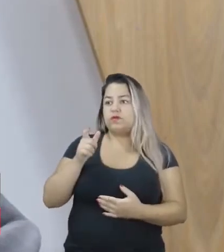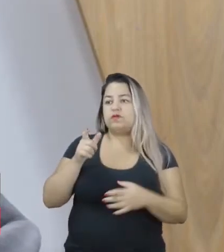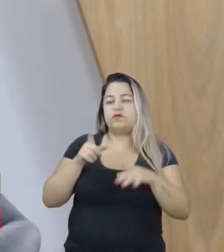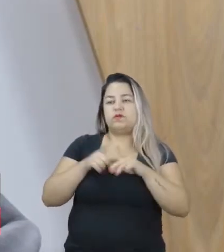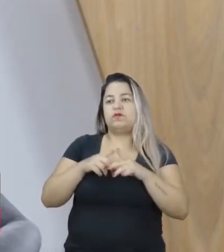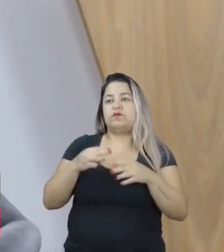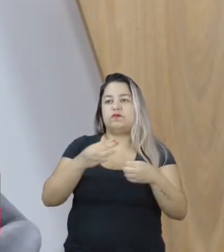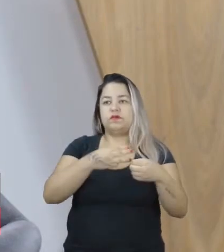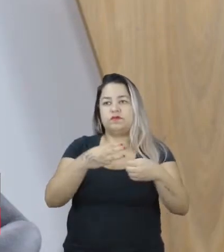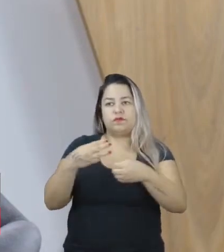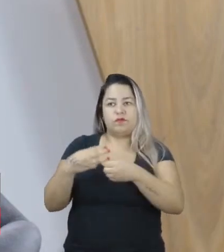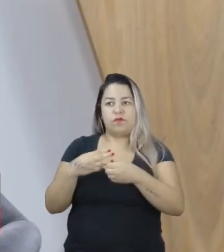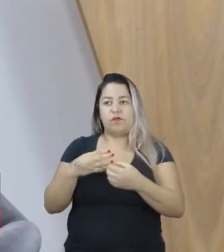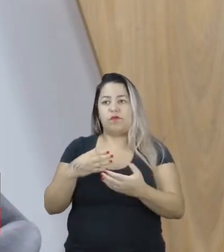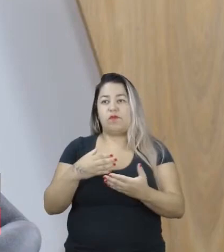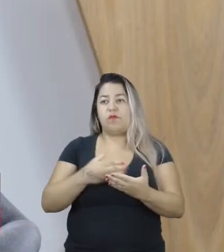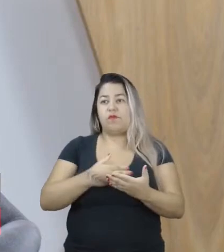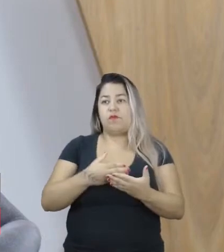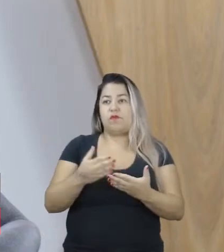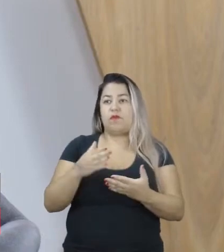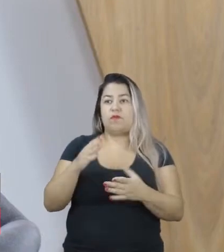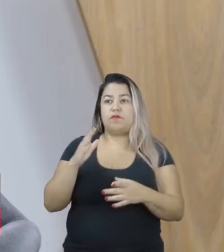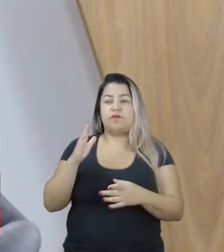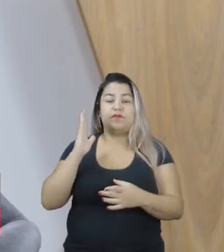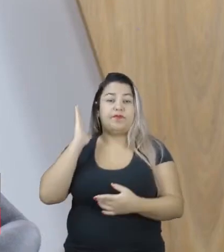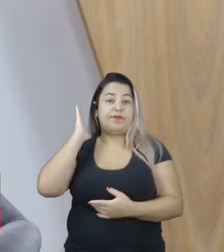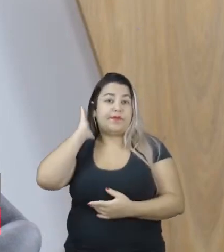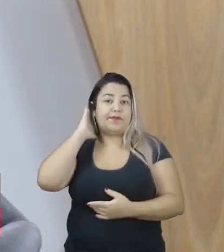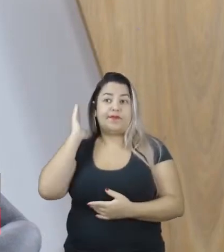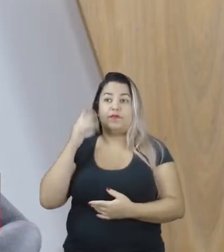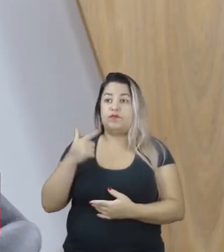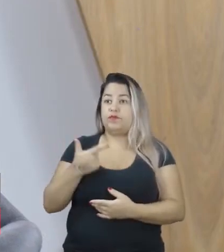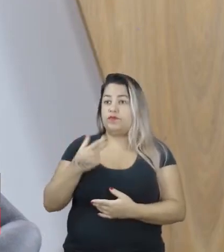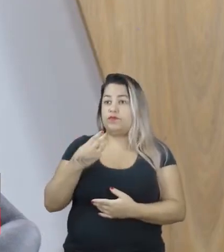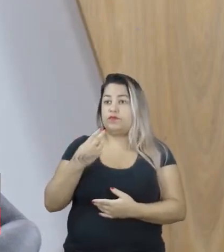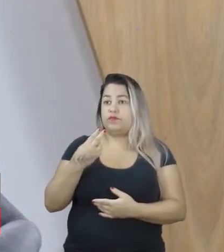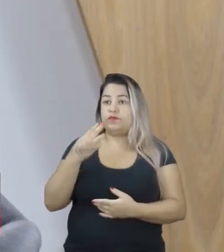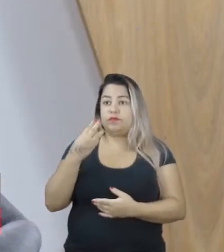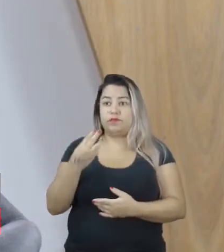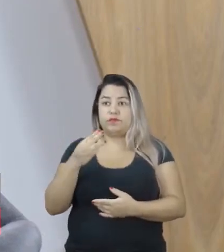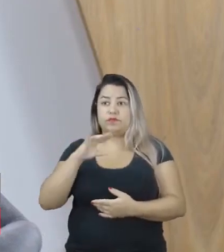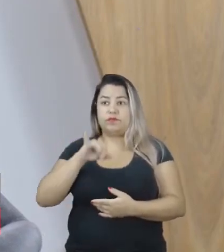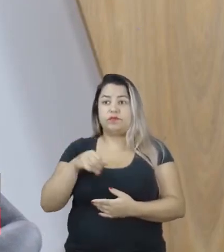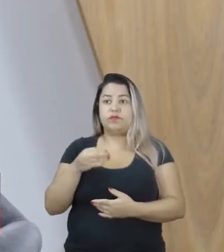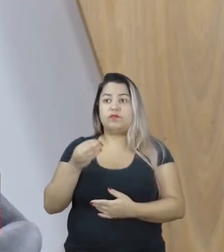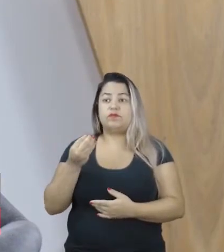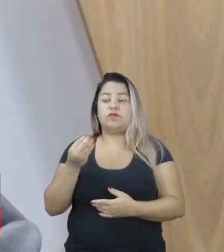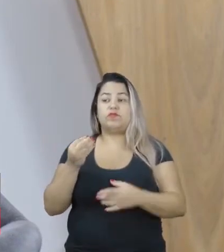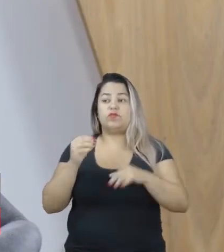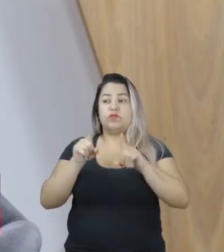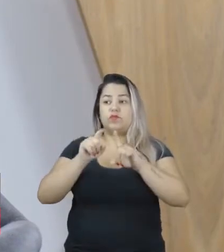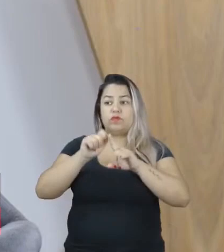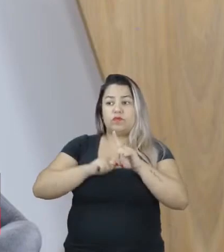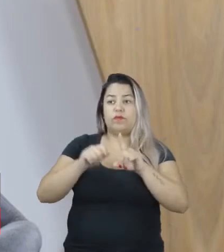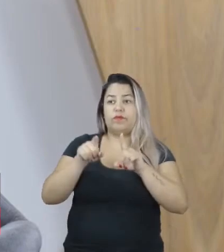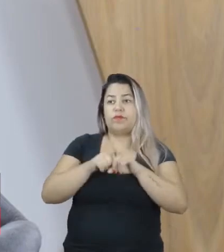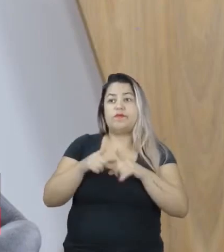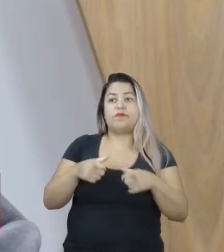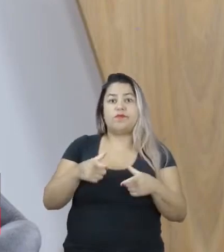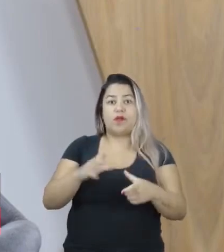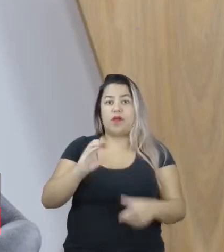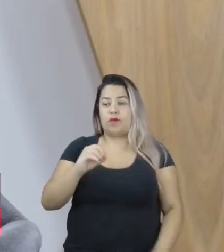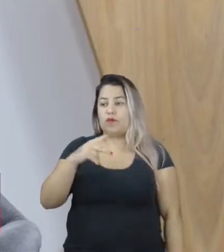Logo no início do ano, o governador do Pará me procurou, dia 2, 3 de janeiro, que o governo anterior queria, numa área onde vai ser a